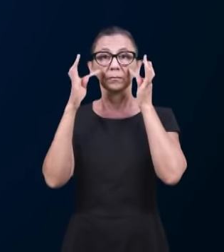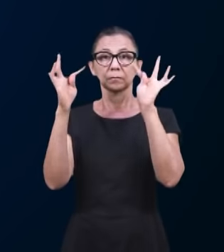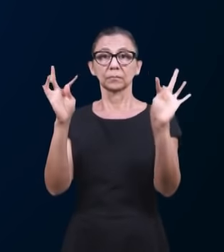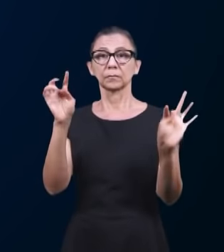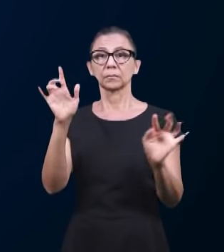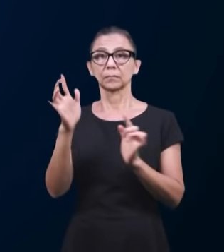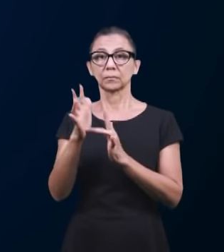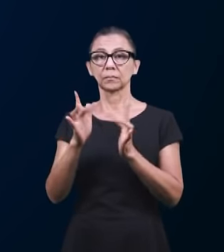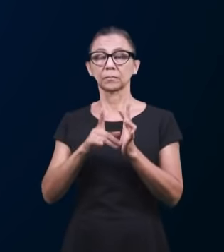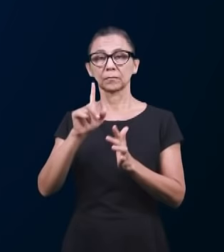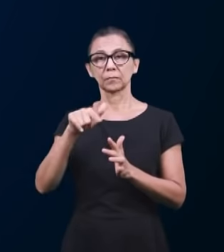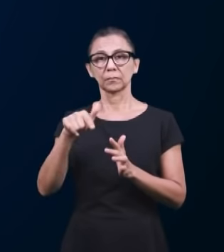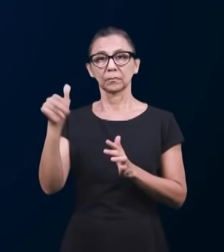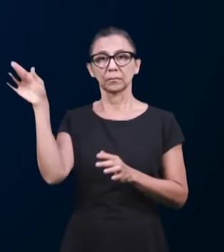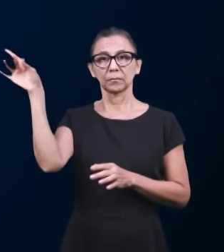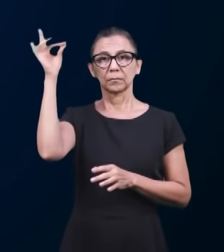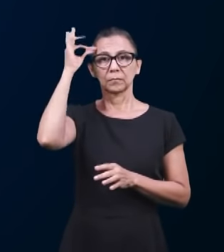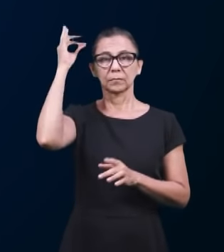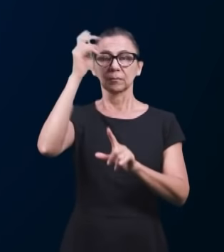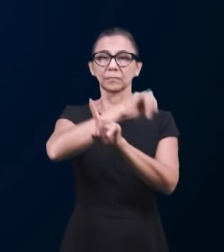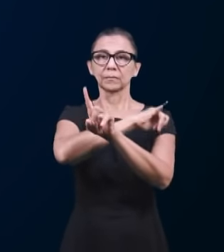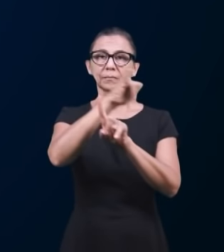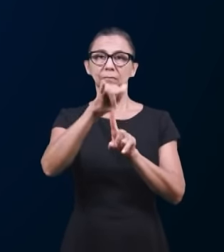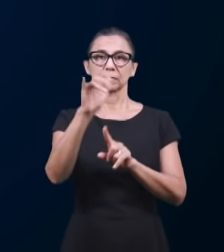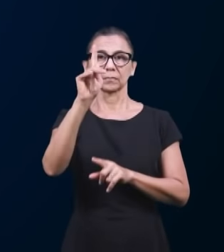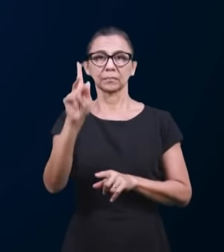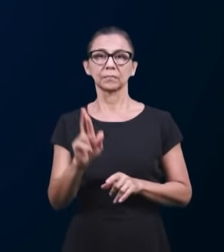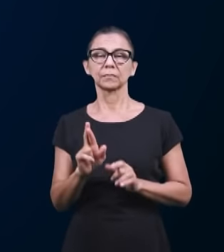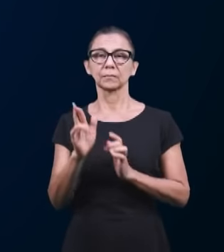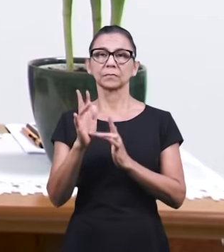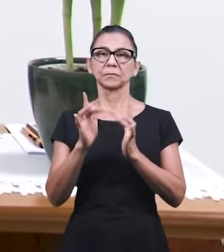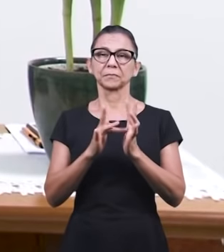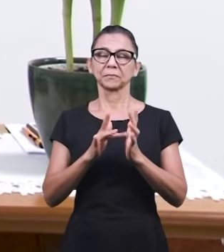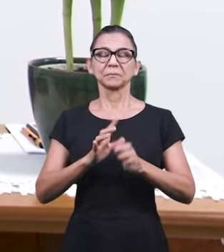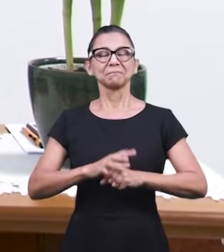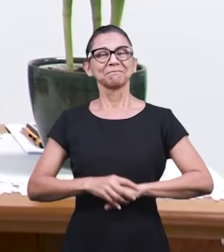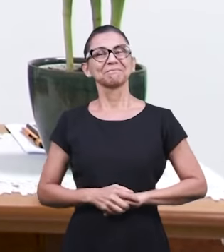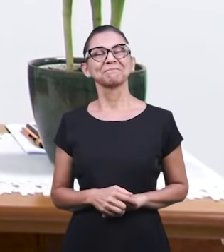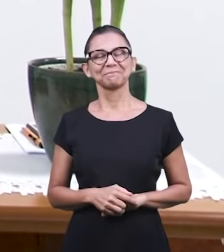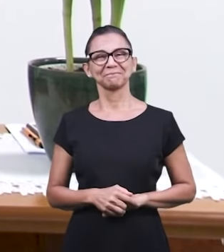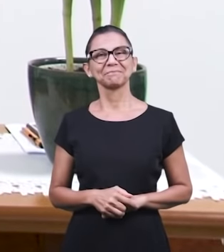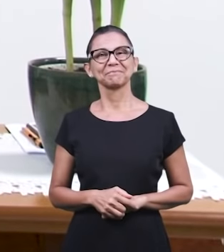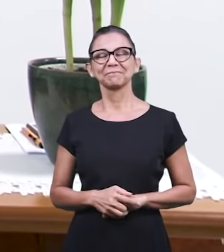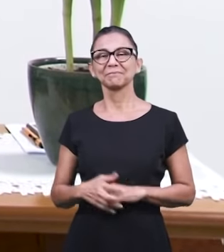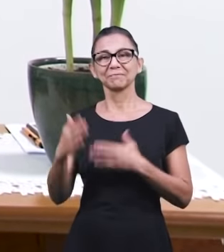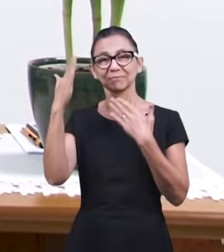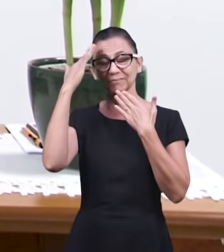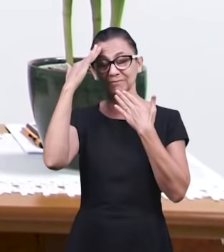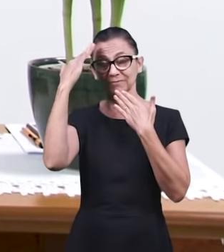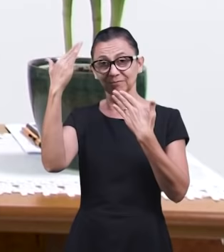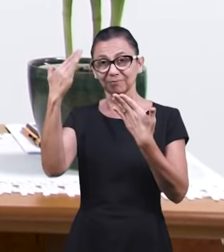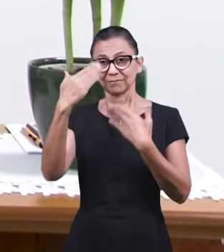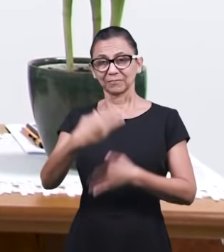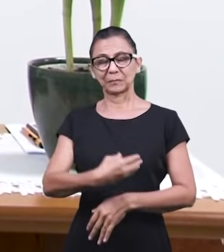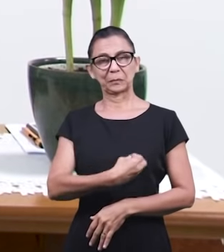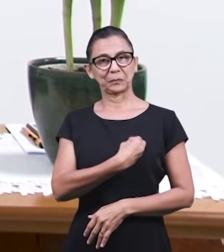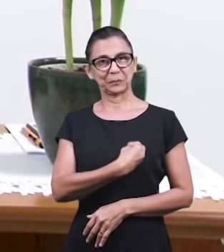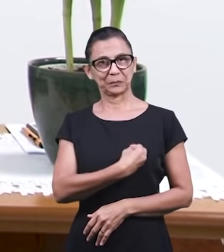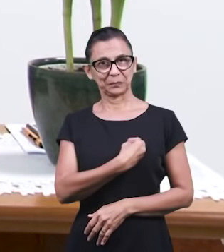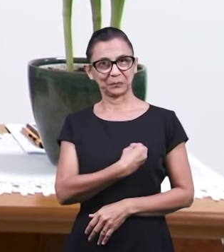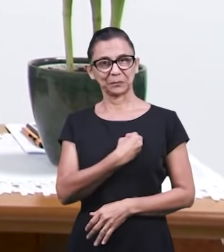de Jesus é o espírito de profecia. A paz do Senhor. Seja louvado o nome do nosso Deus. Agradecemos